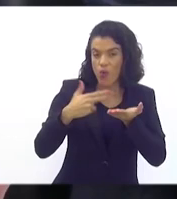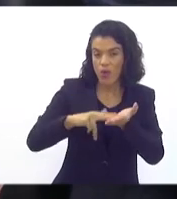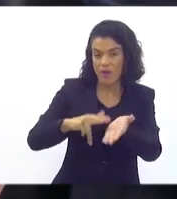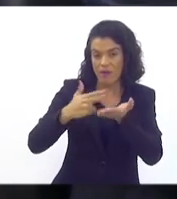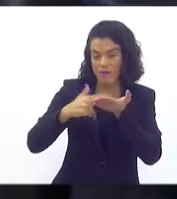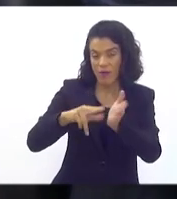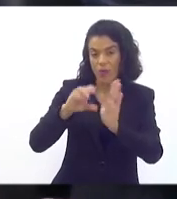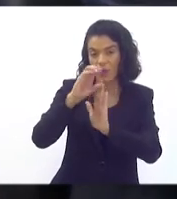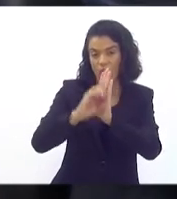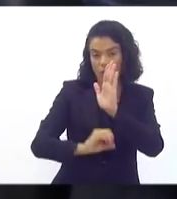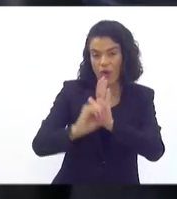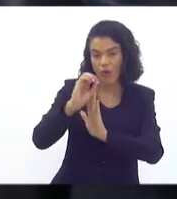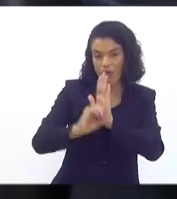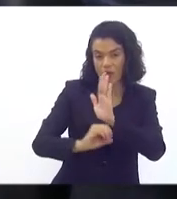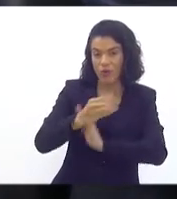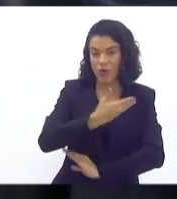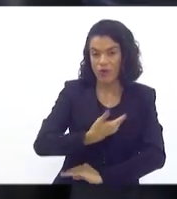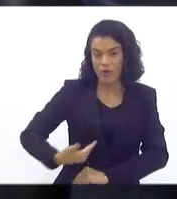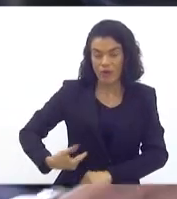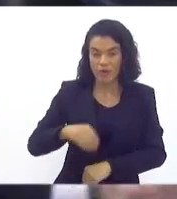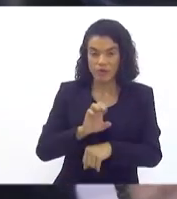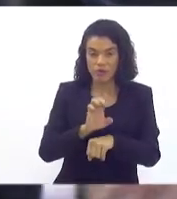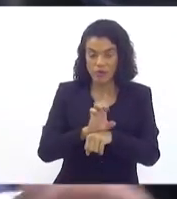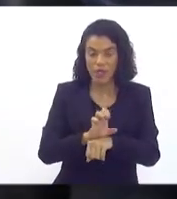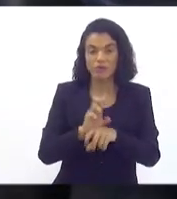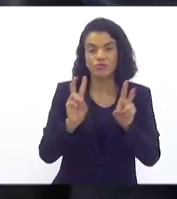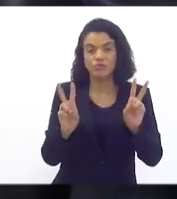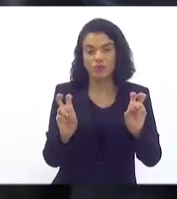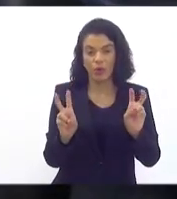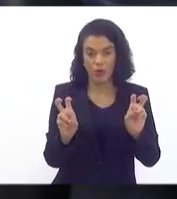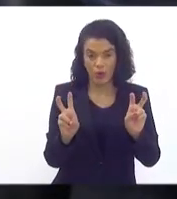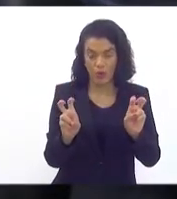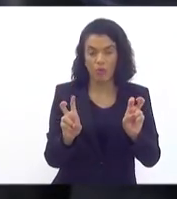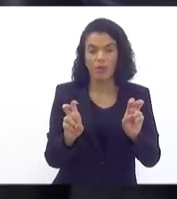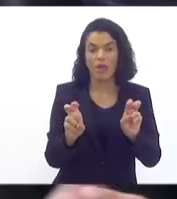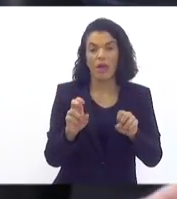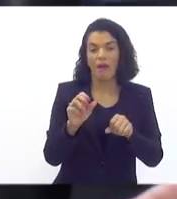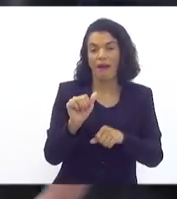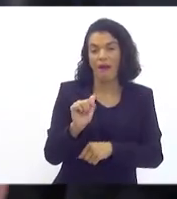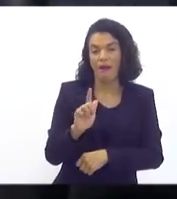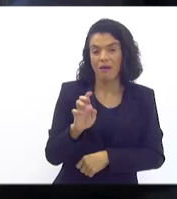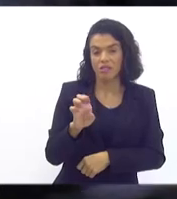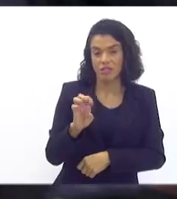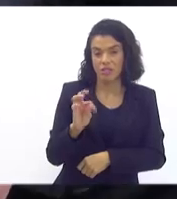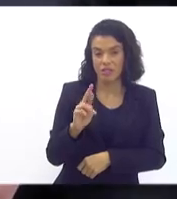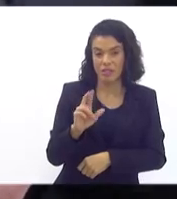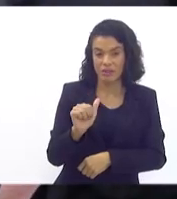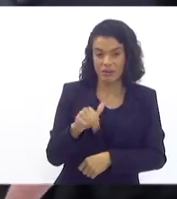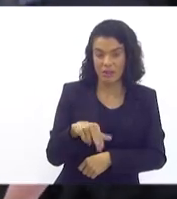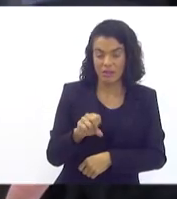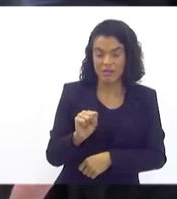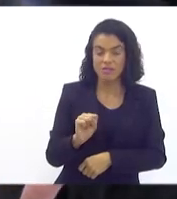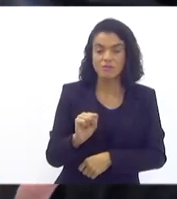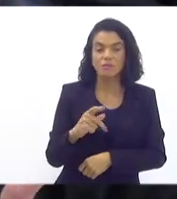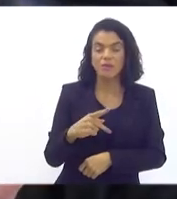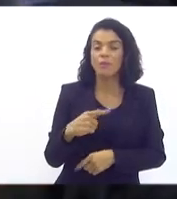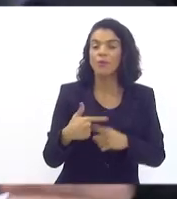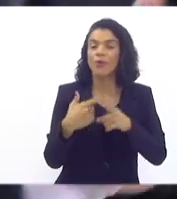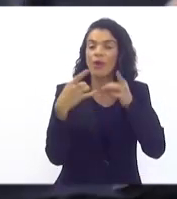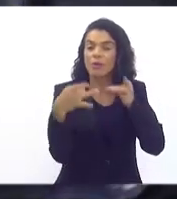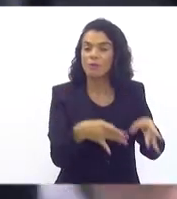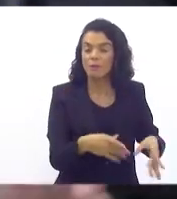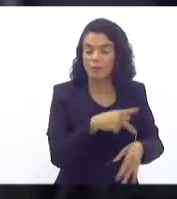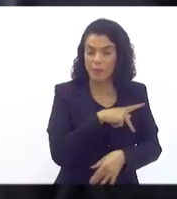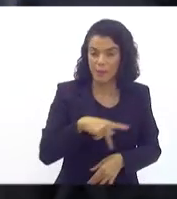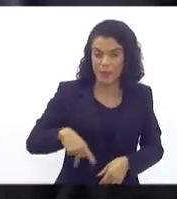ofícios não só o governador do Estado No que diz respeito com a o pedido de renúncia do presidente e